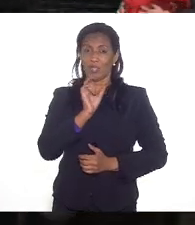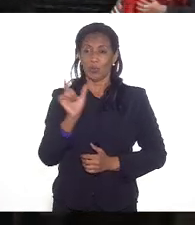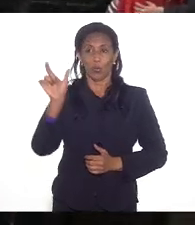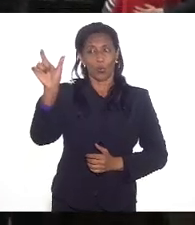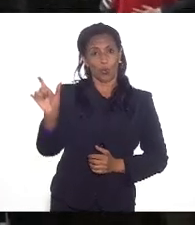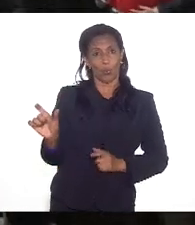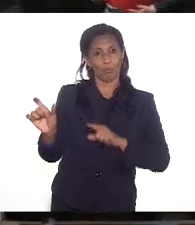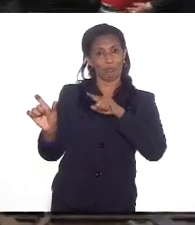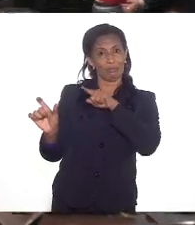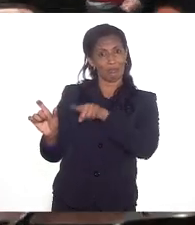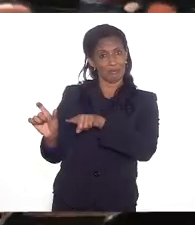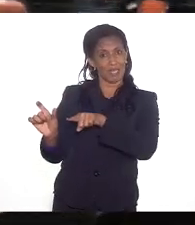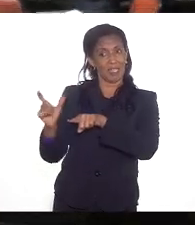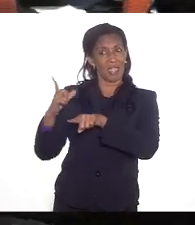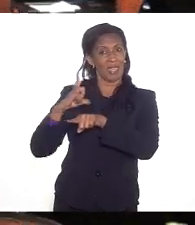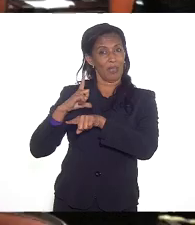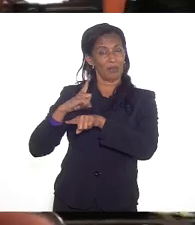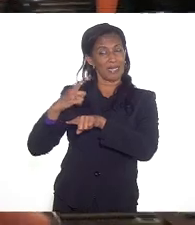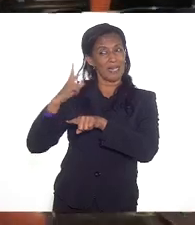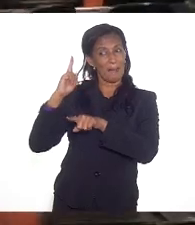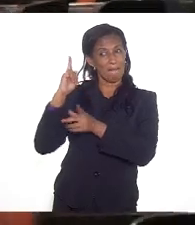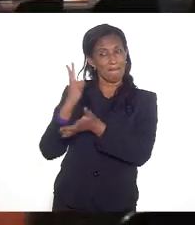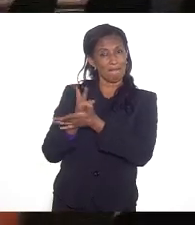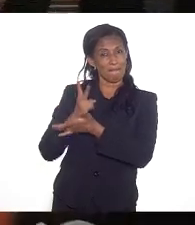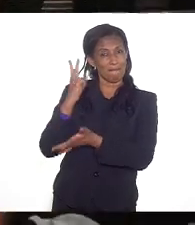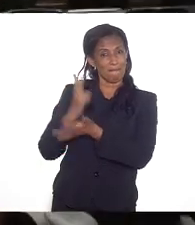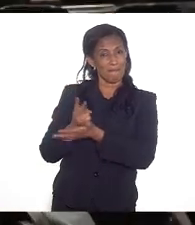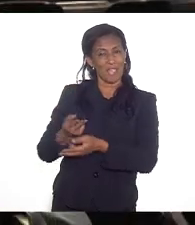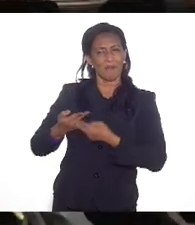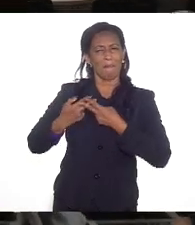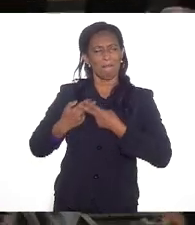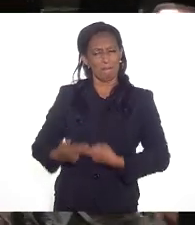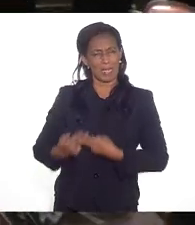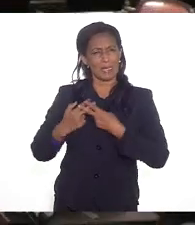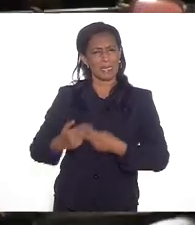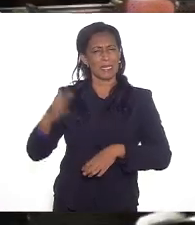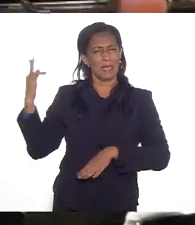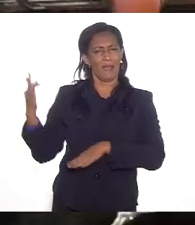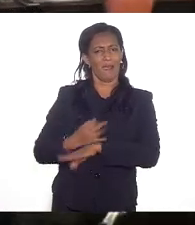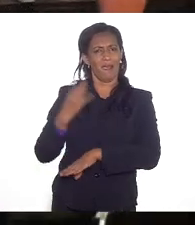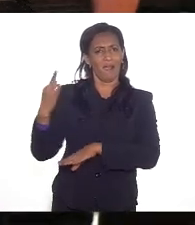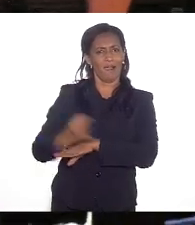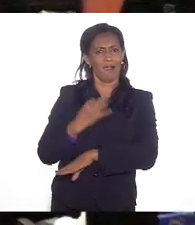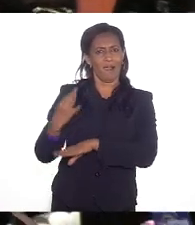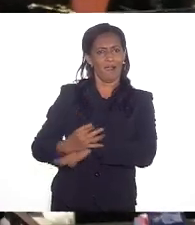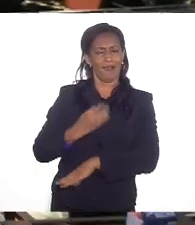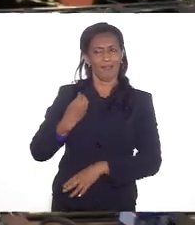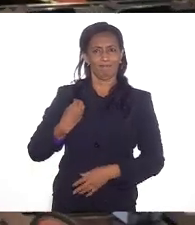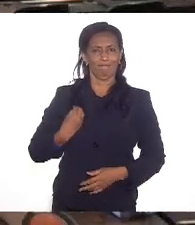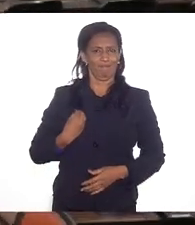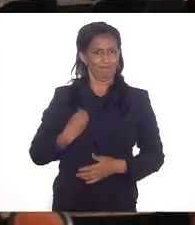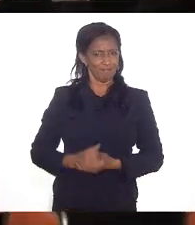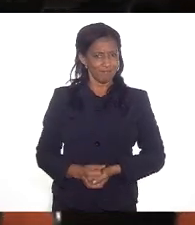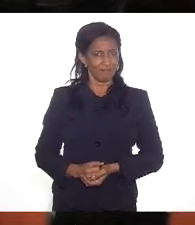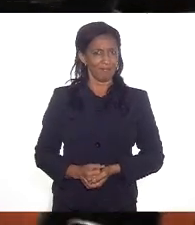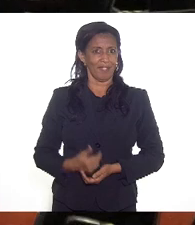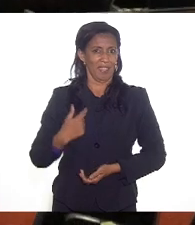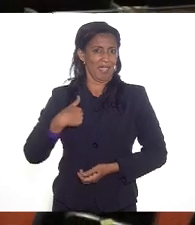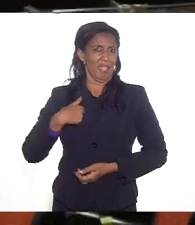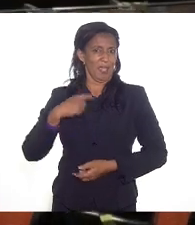eu teria mesma paciência para me aguentar eu faço a